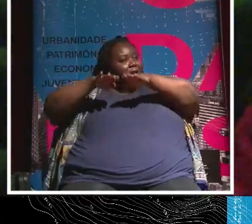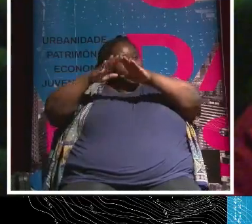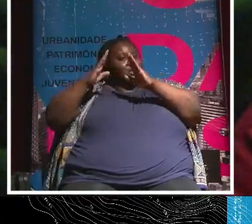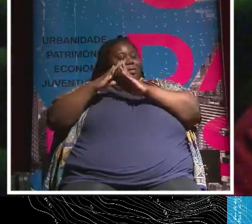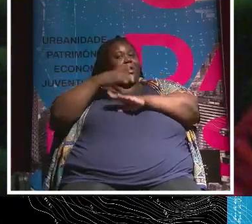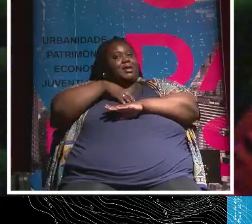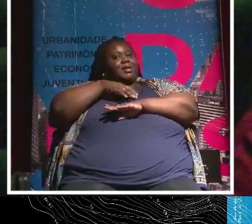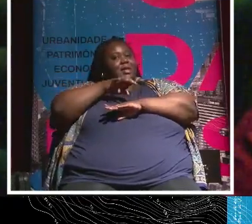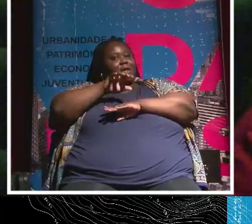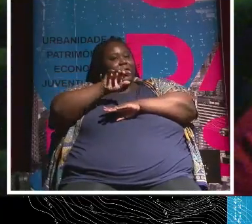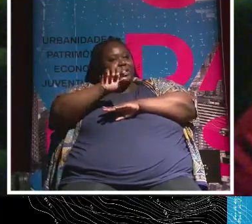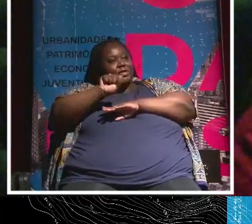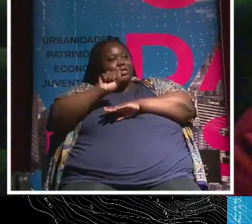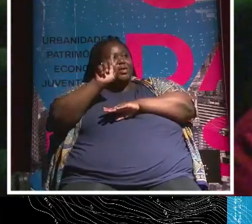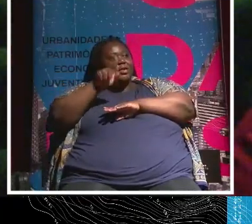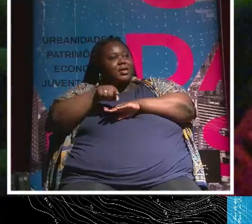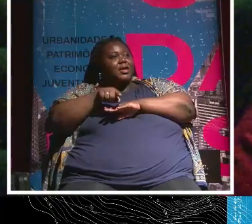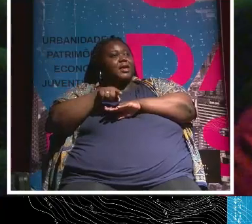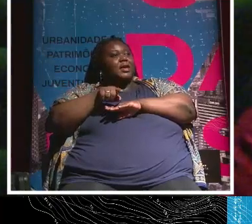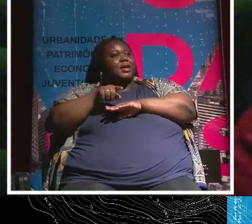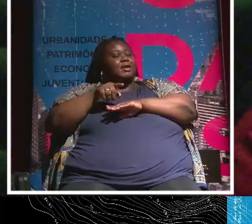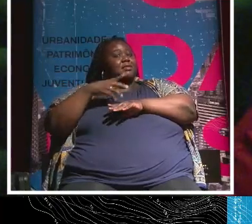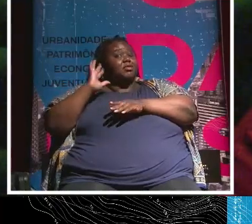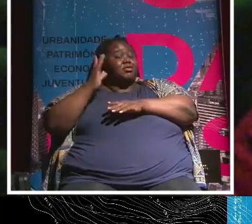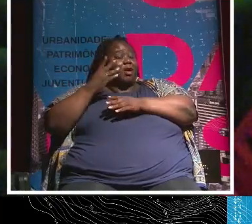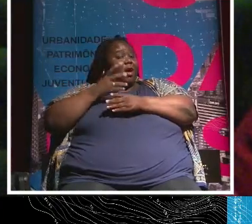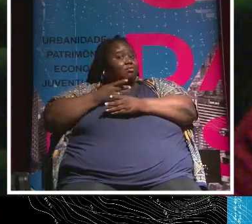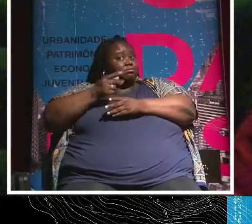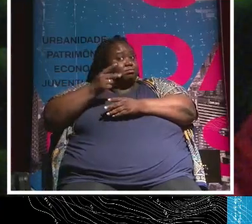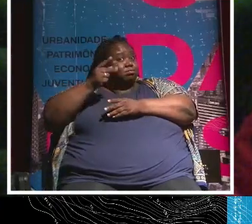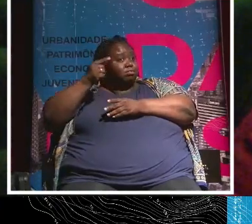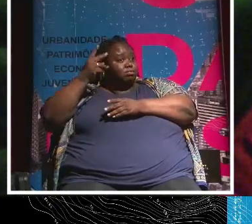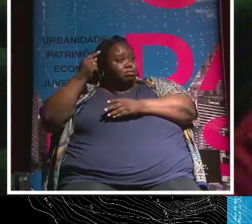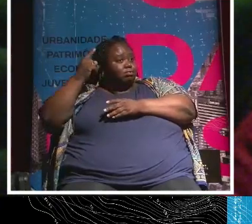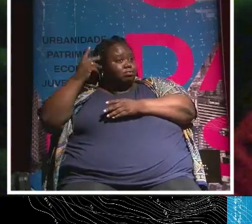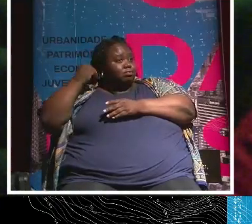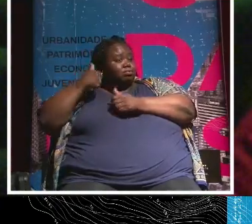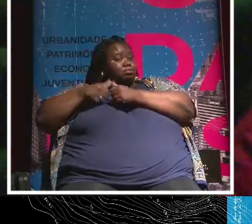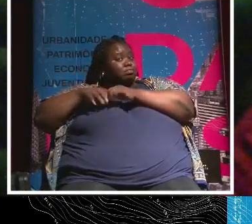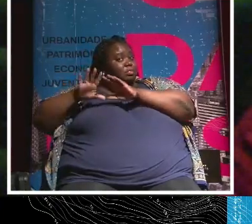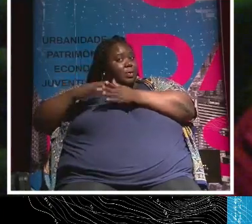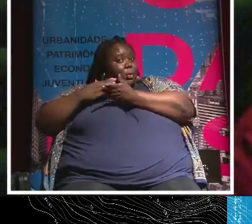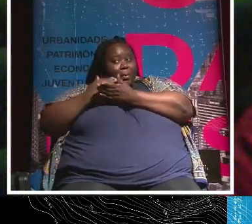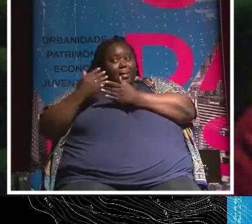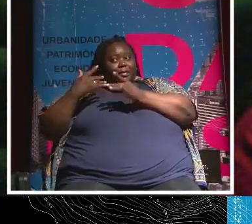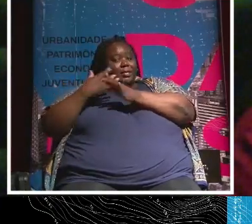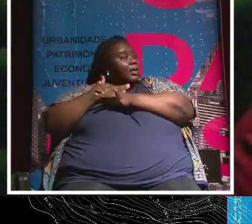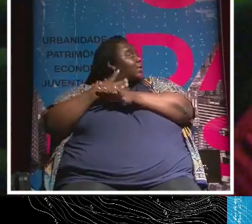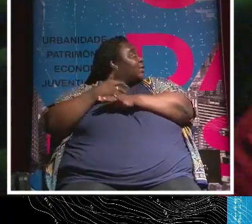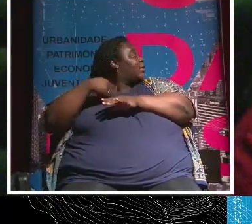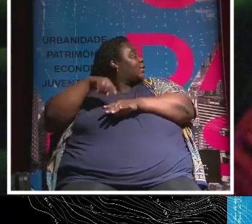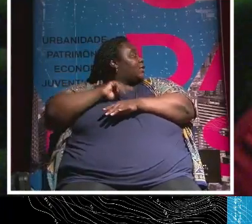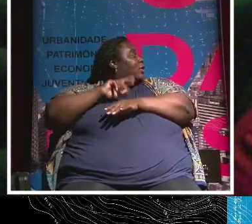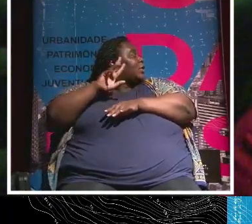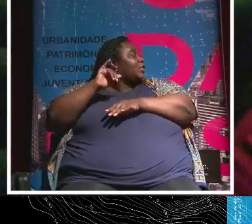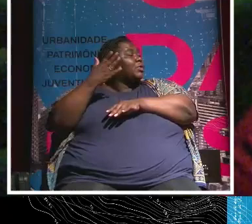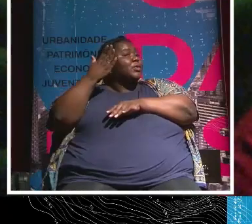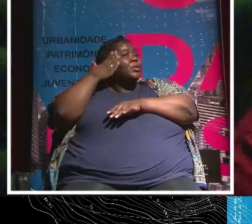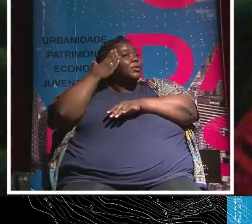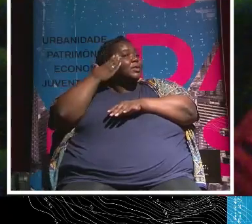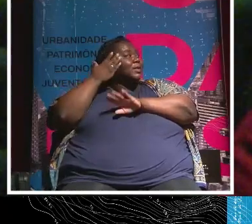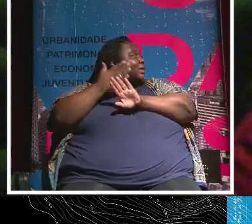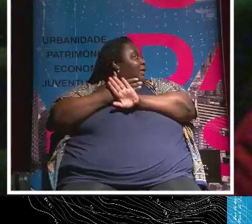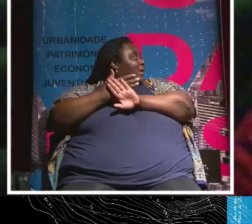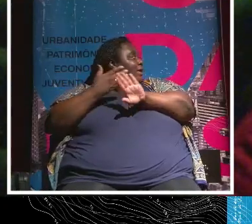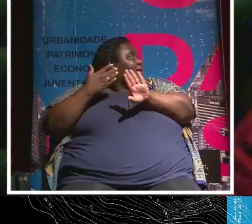axé, que é centenária aqui na cidade, ela está aqui desde que a cidade se fundou, e a gente nunca entendeu a separação